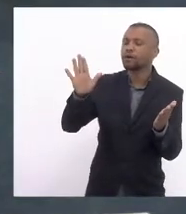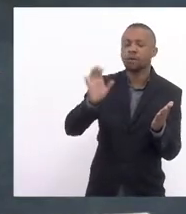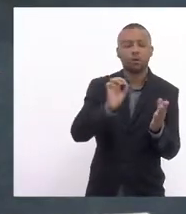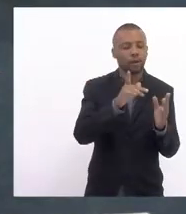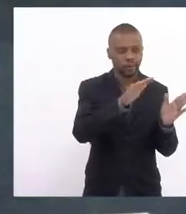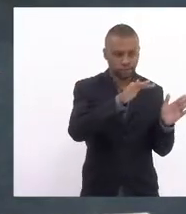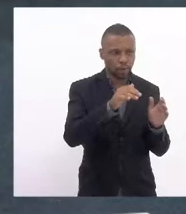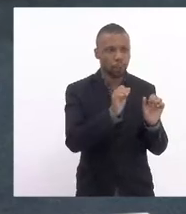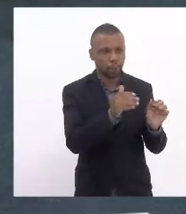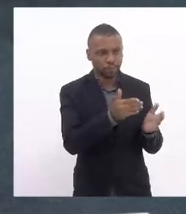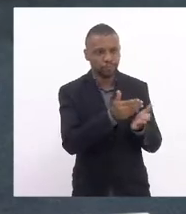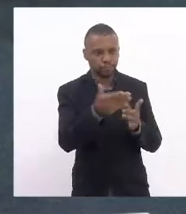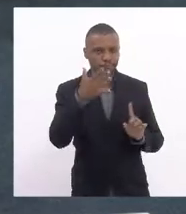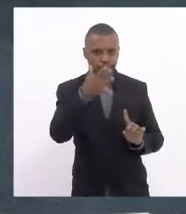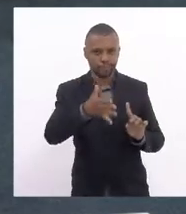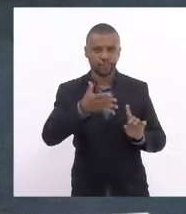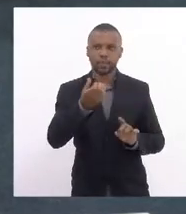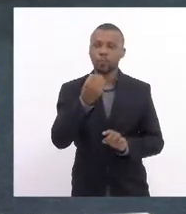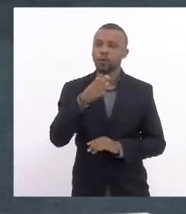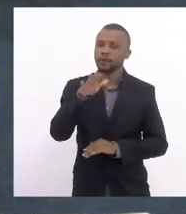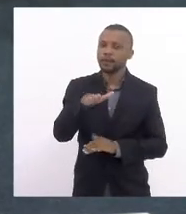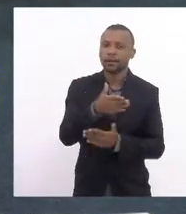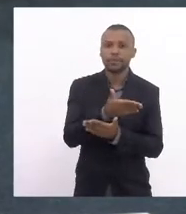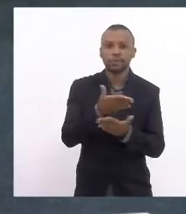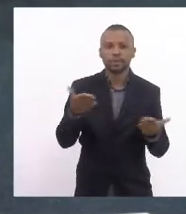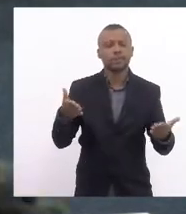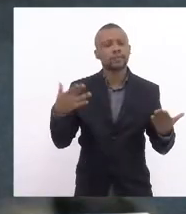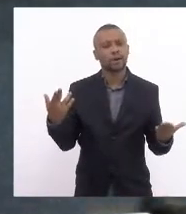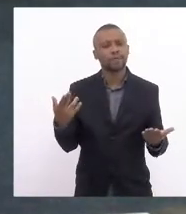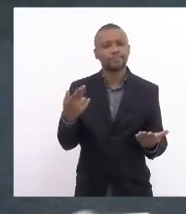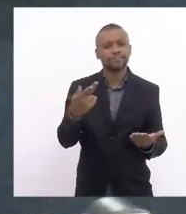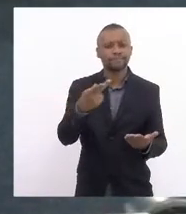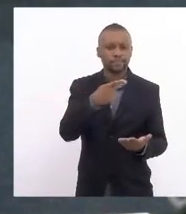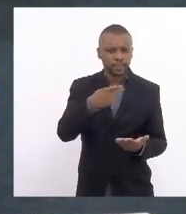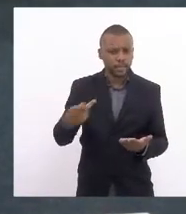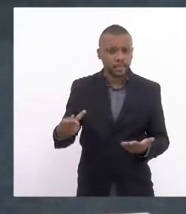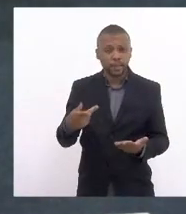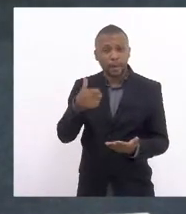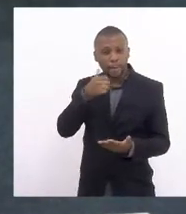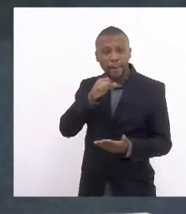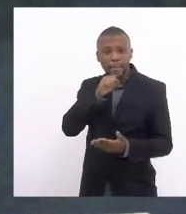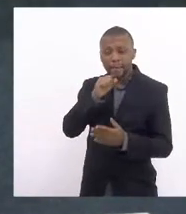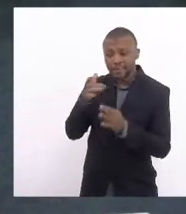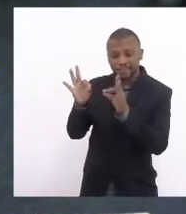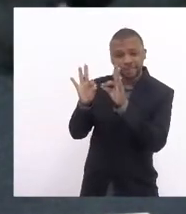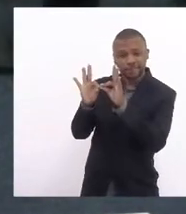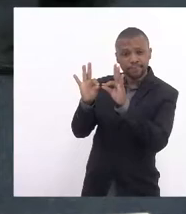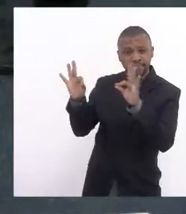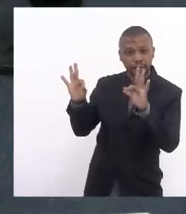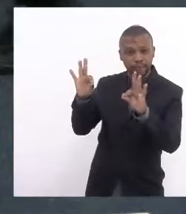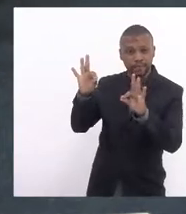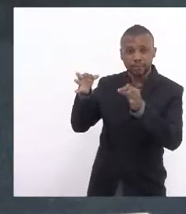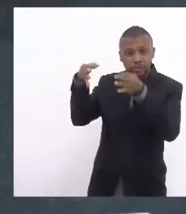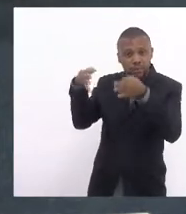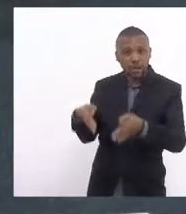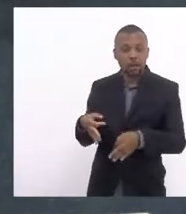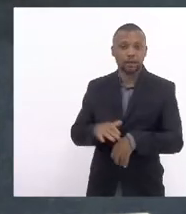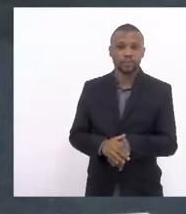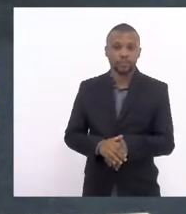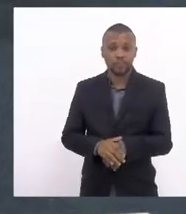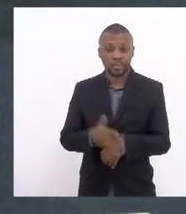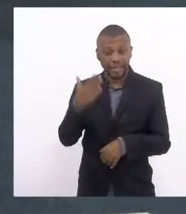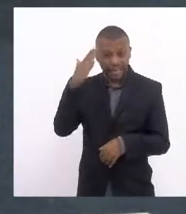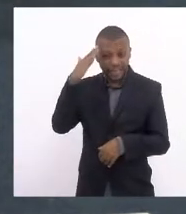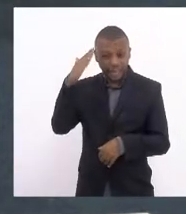tarde, presidente. Boa tarde a todos. Presidente, minha mãe fala um ditado muito certo. Quem sabe a quentura da panela é a colher que